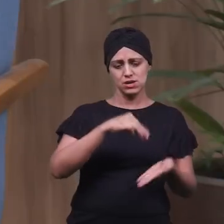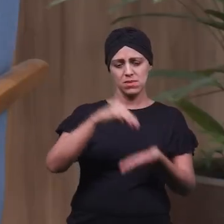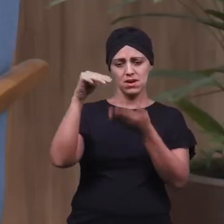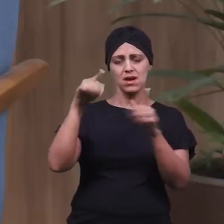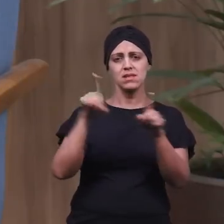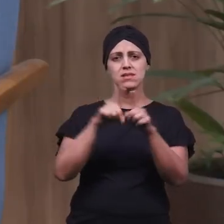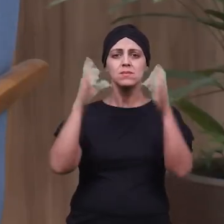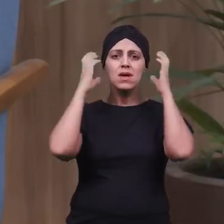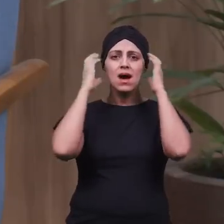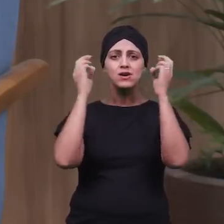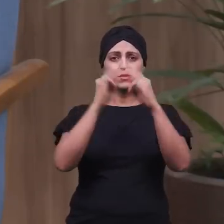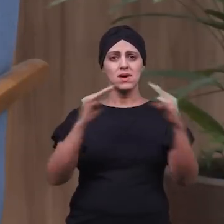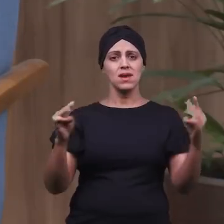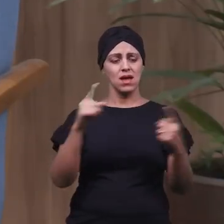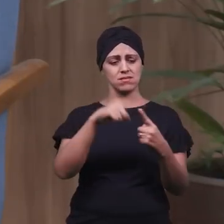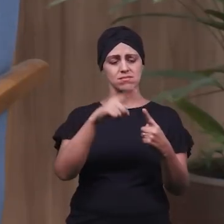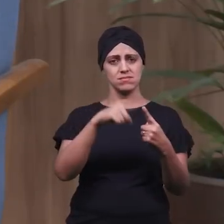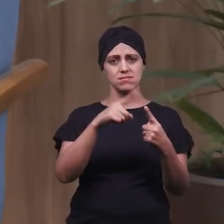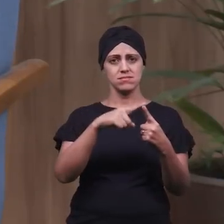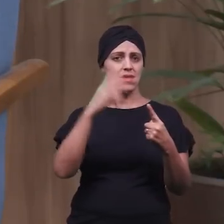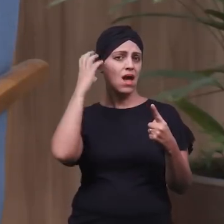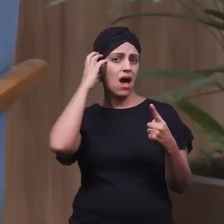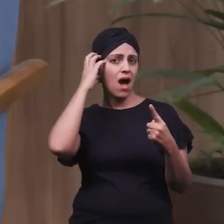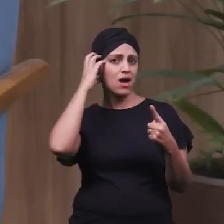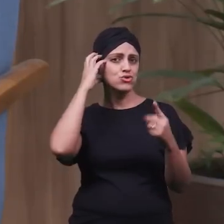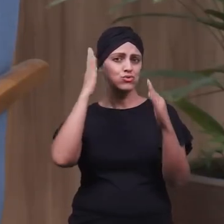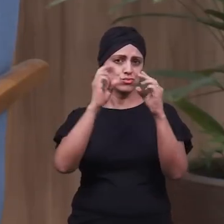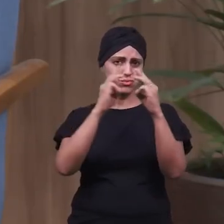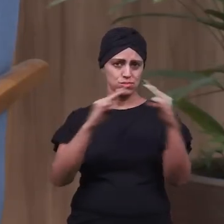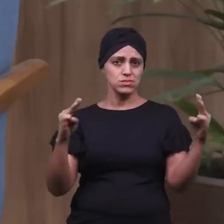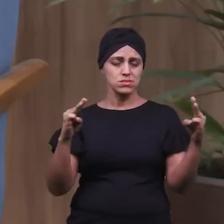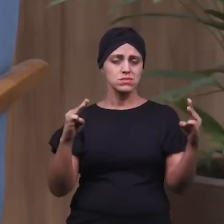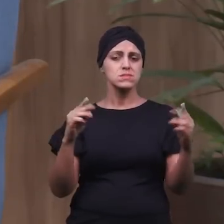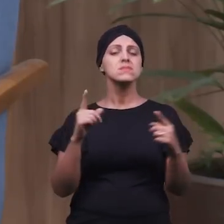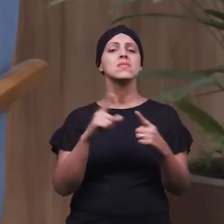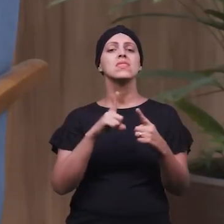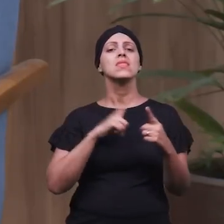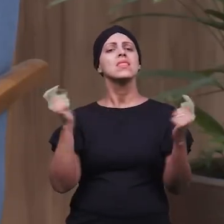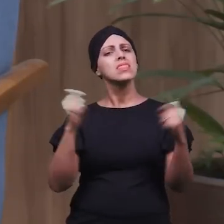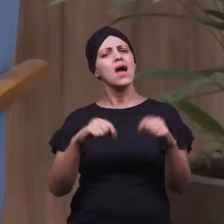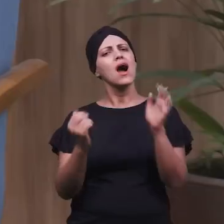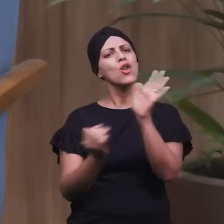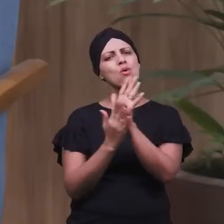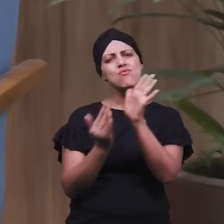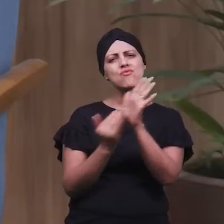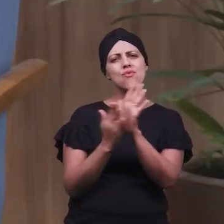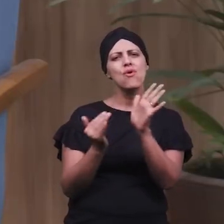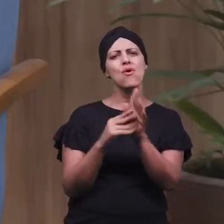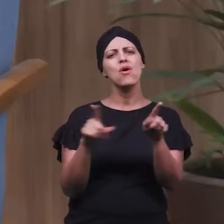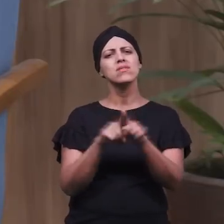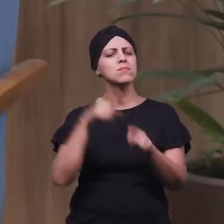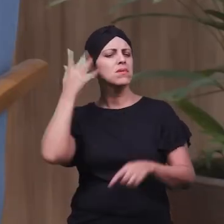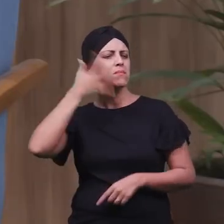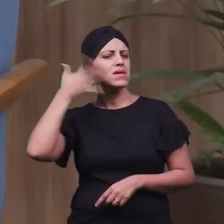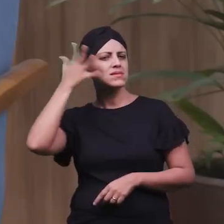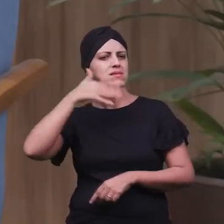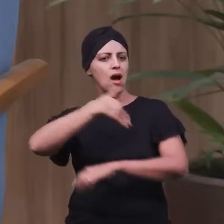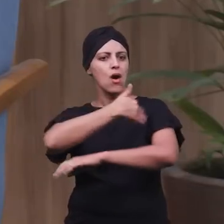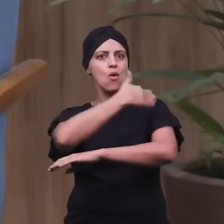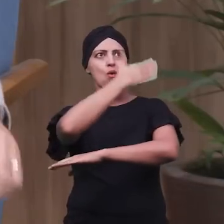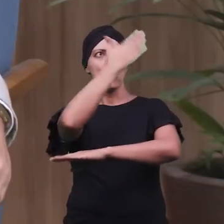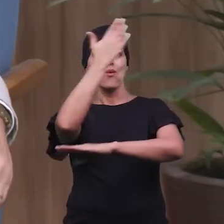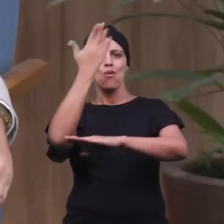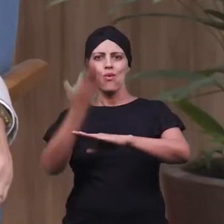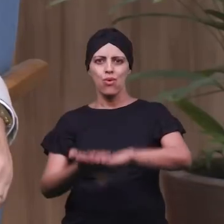dois aplicativos distintos. No aplicativo da rádio, você ainda tem a opção de ouvir louvores e mensagens